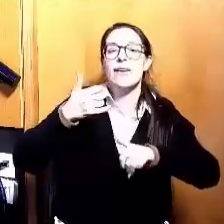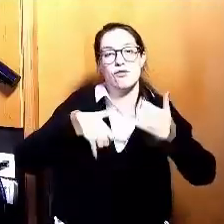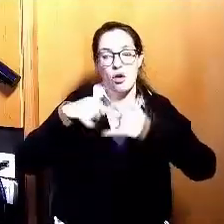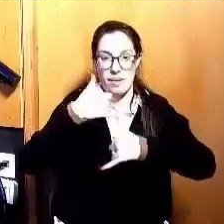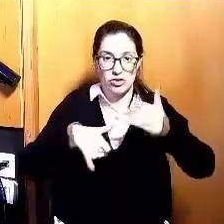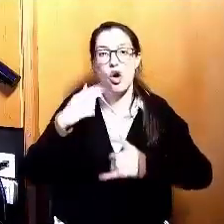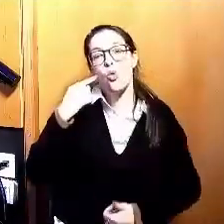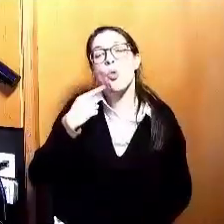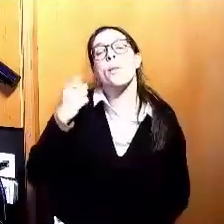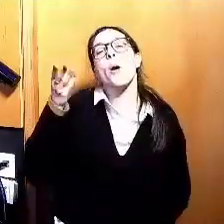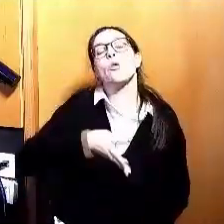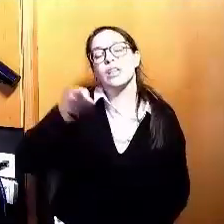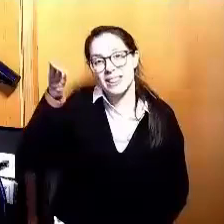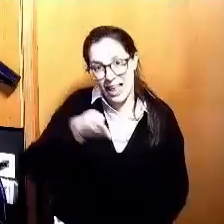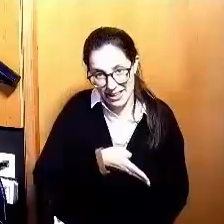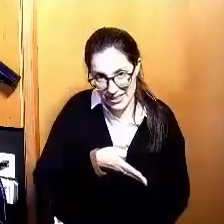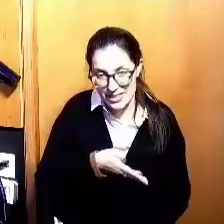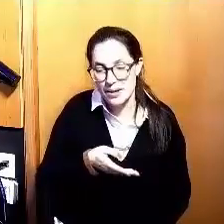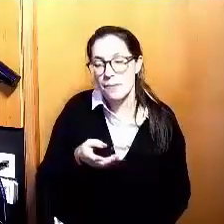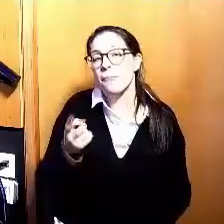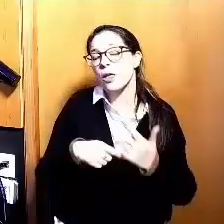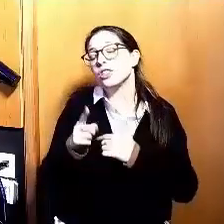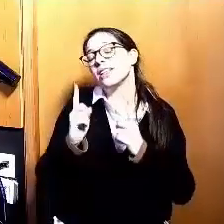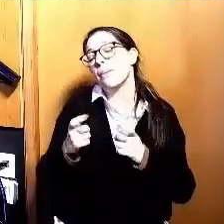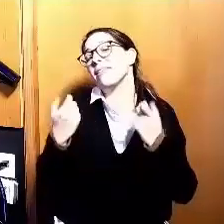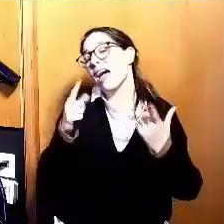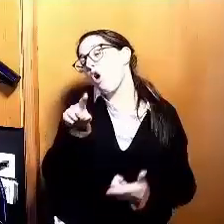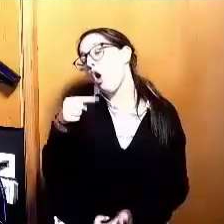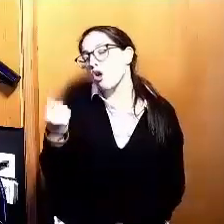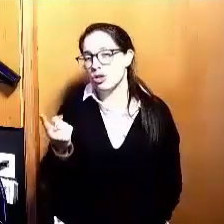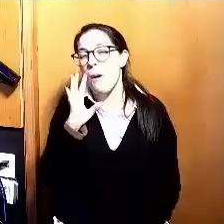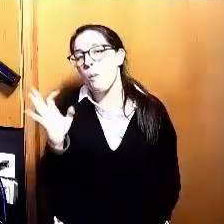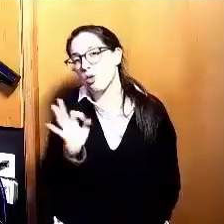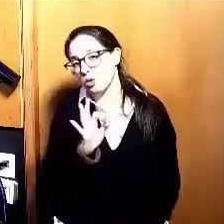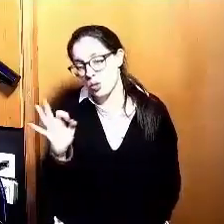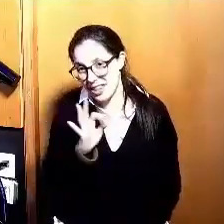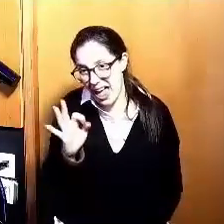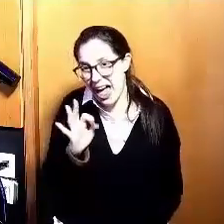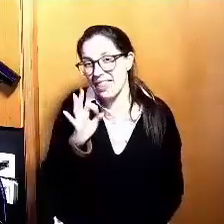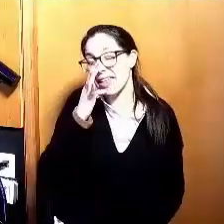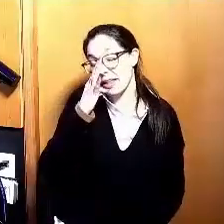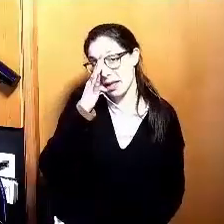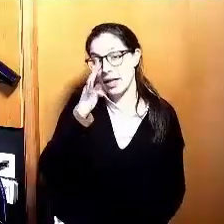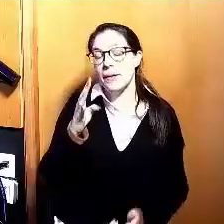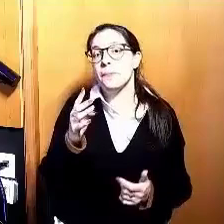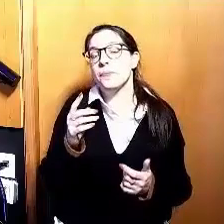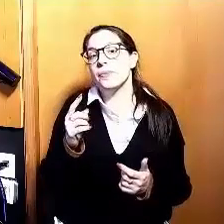E aí, de repente, né, teve a janela de oportunidade, formamos 1000 gestores no país